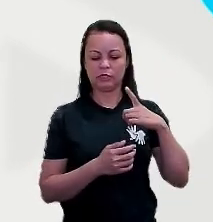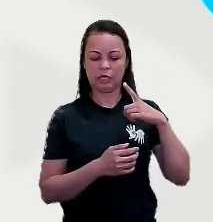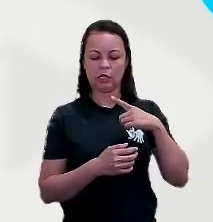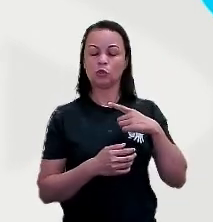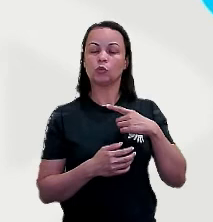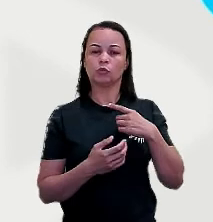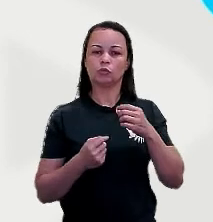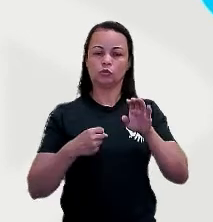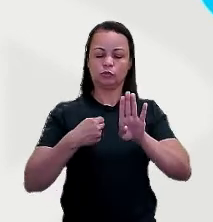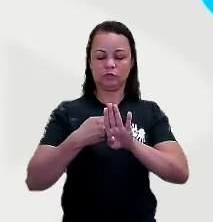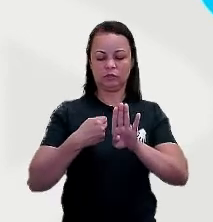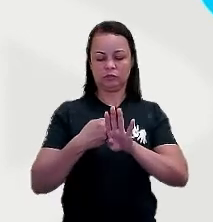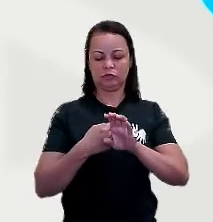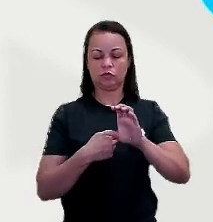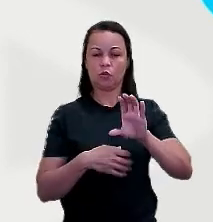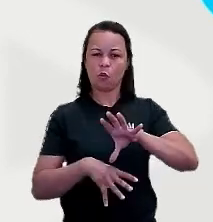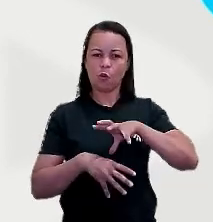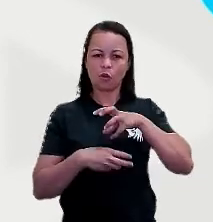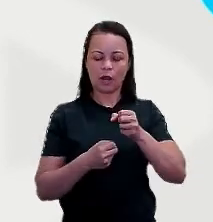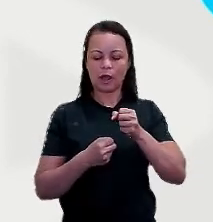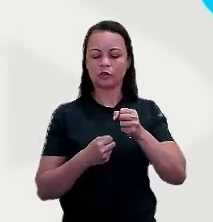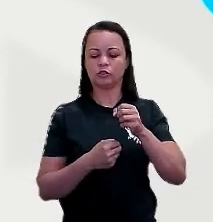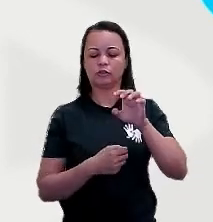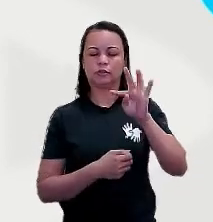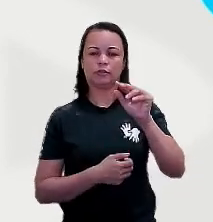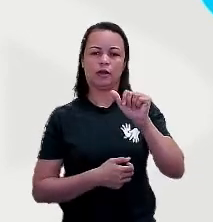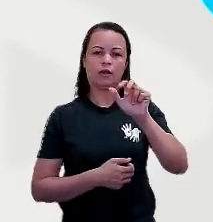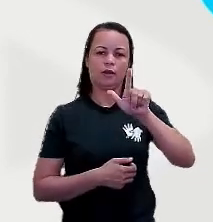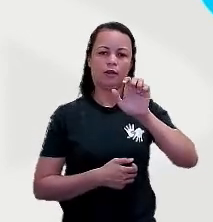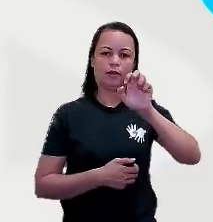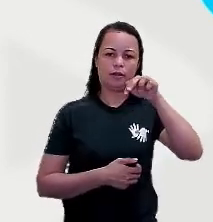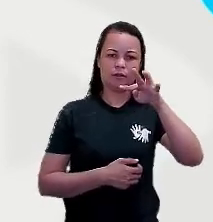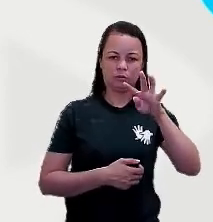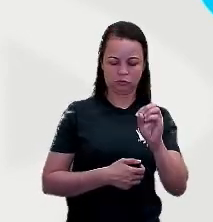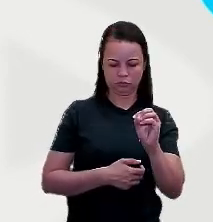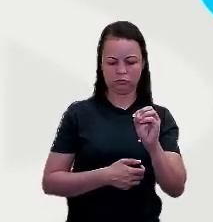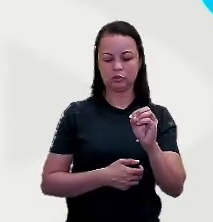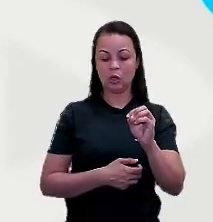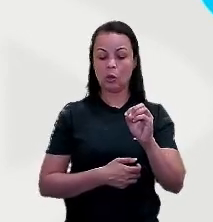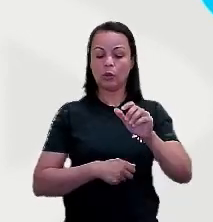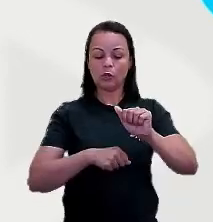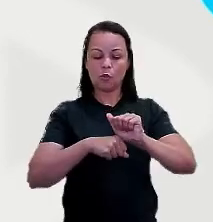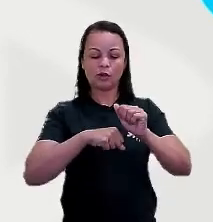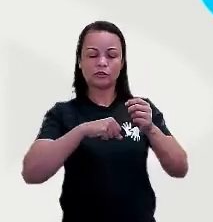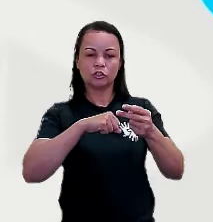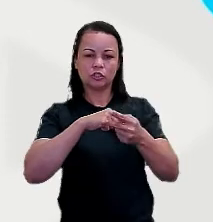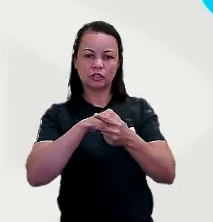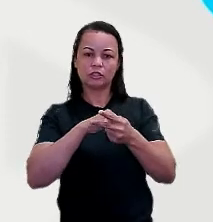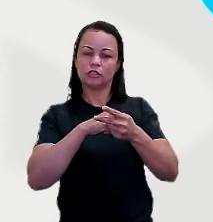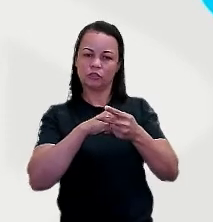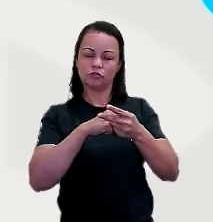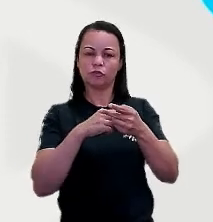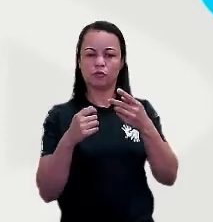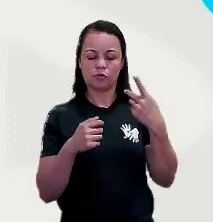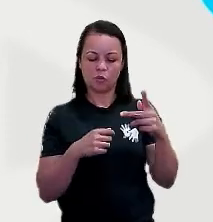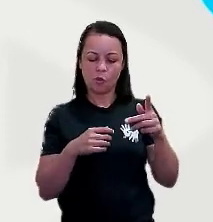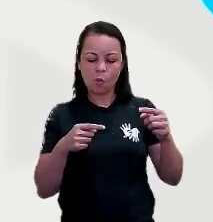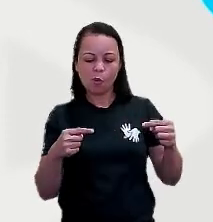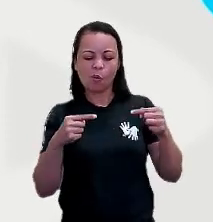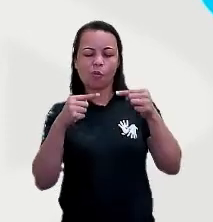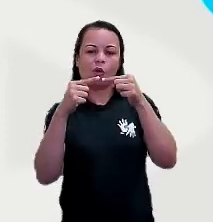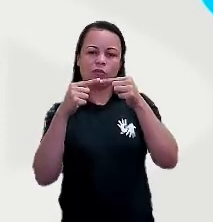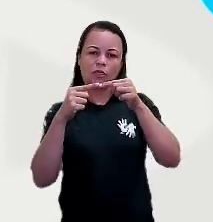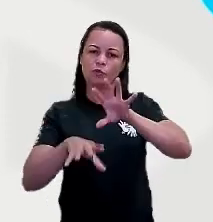coragem e talento. O adjetivo extraordinária concordando aí com coragem.